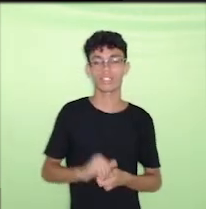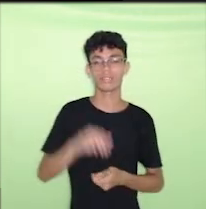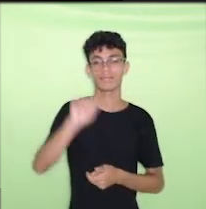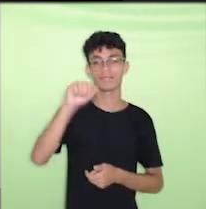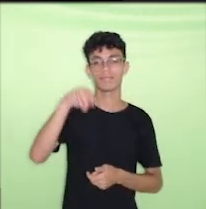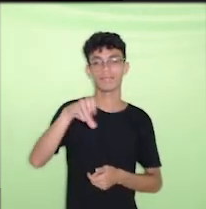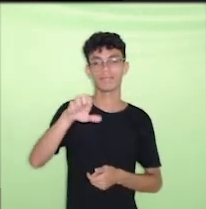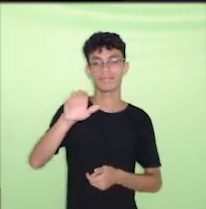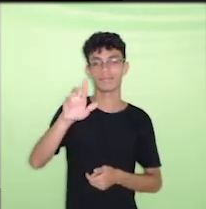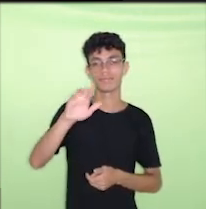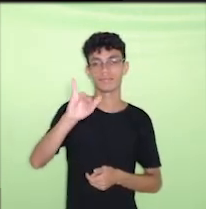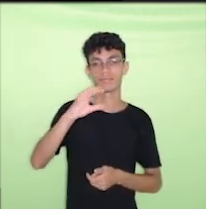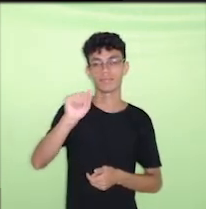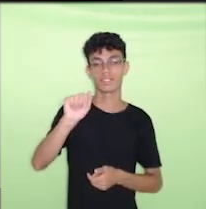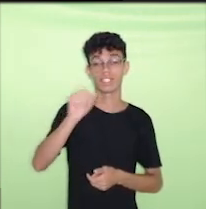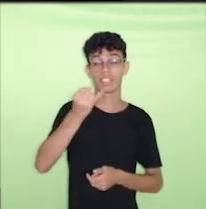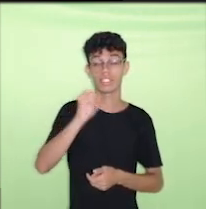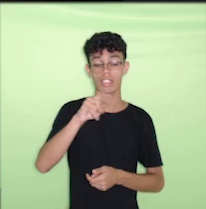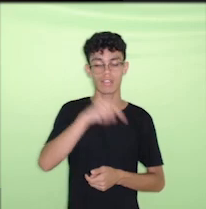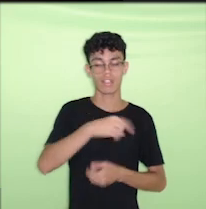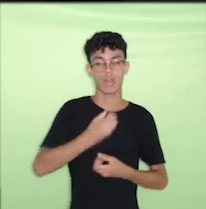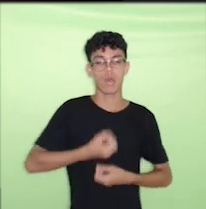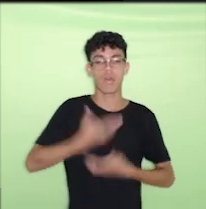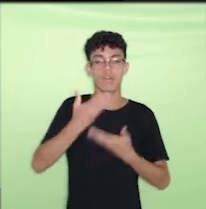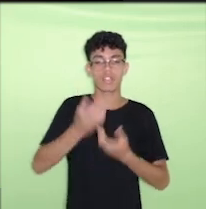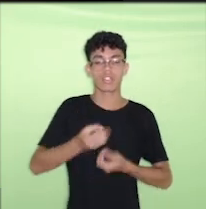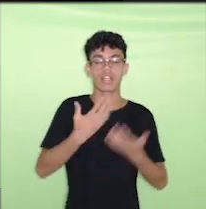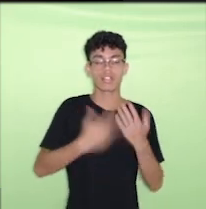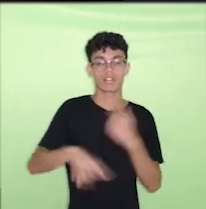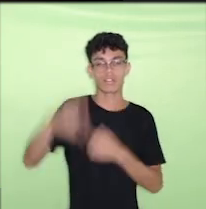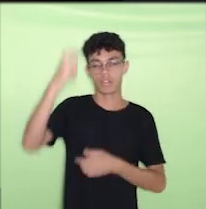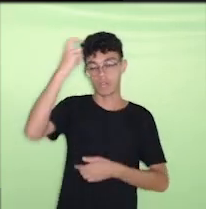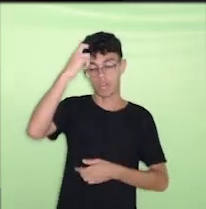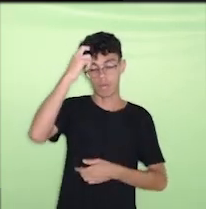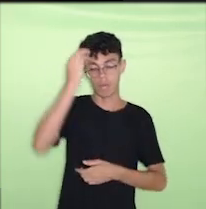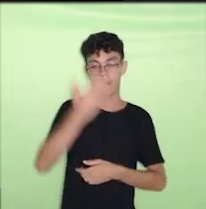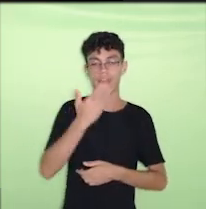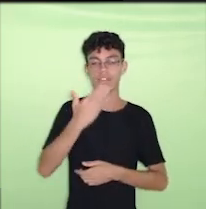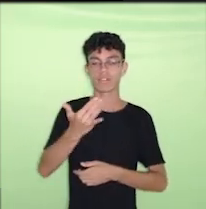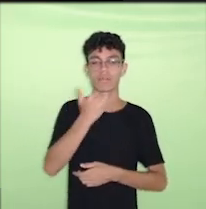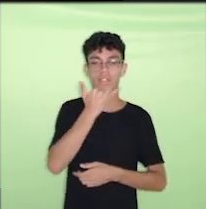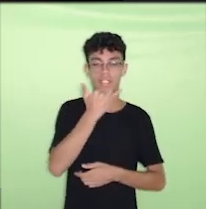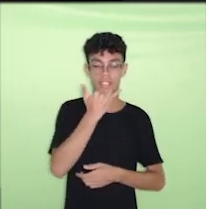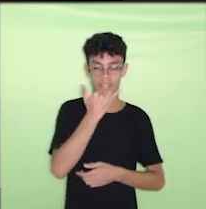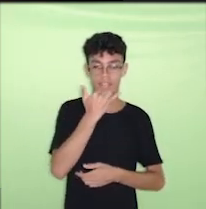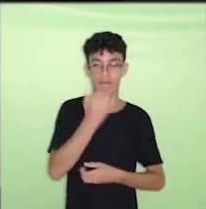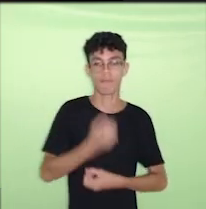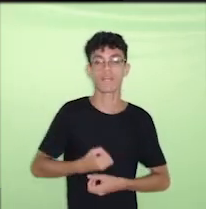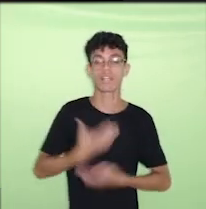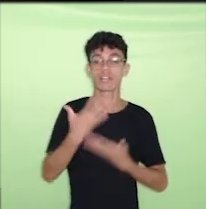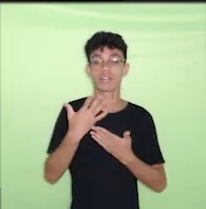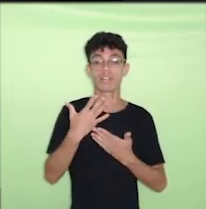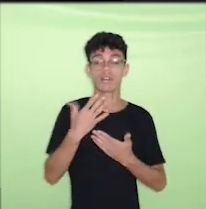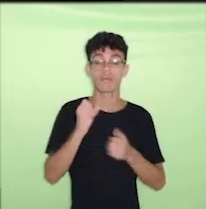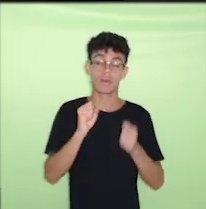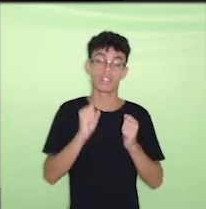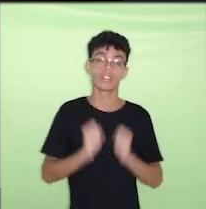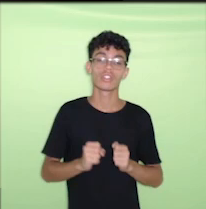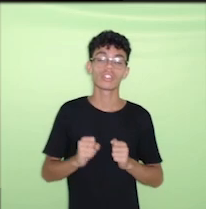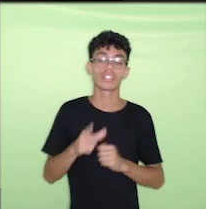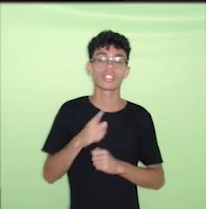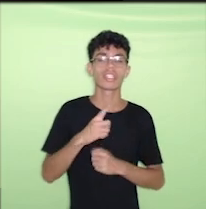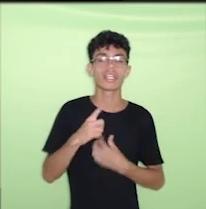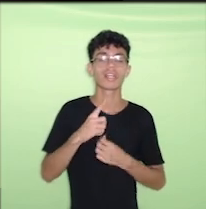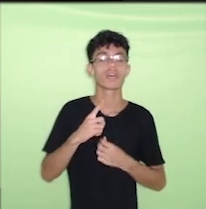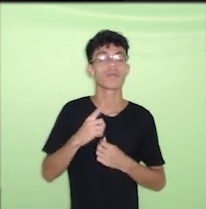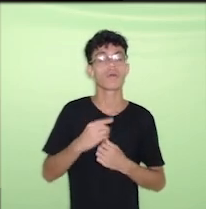América, se confessar a sua culpa, se retratar, a sua situação pode adquirir um novo